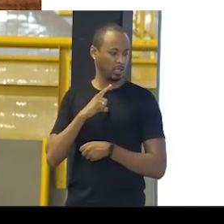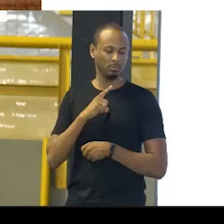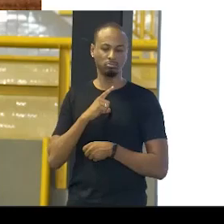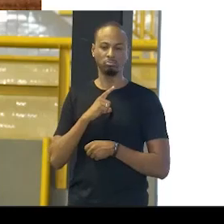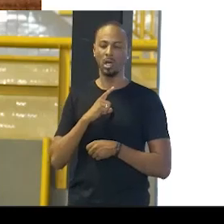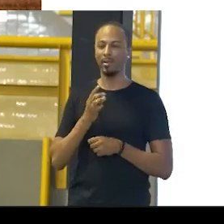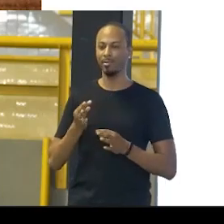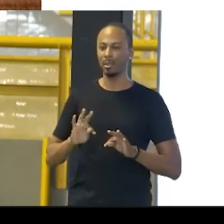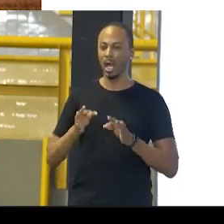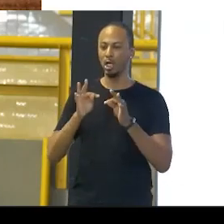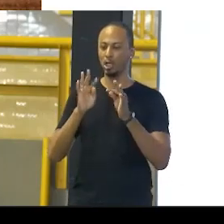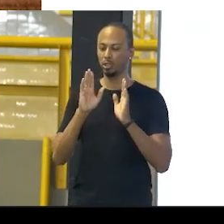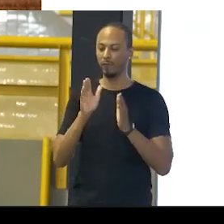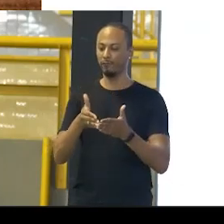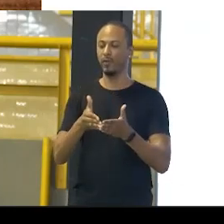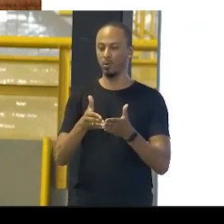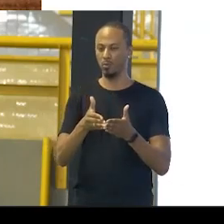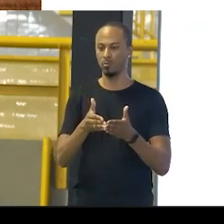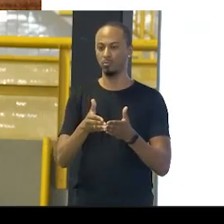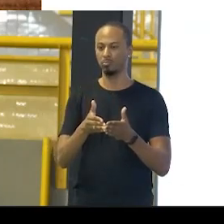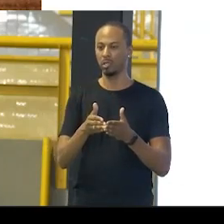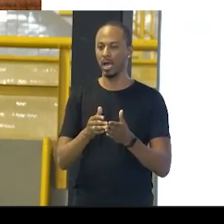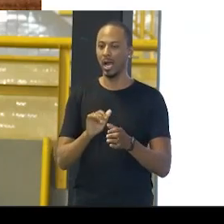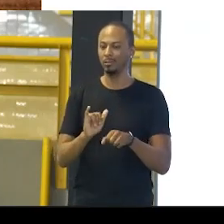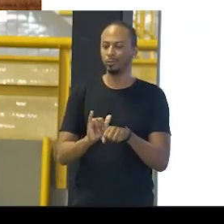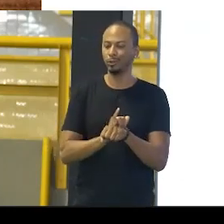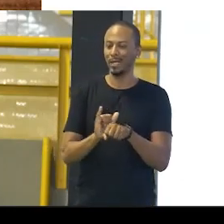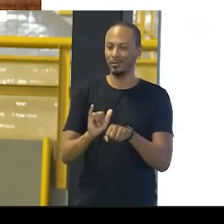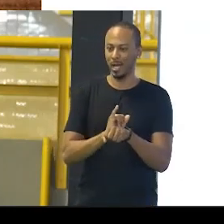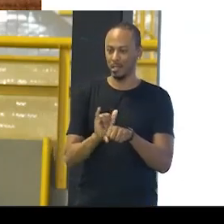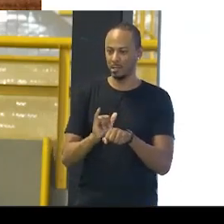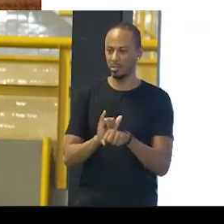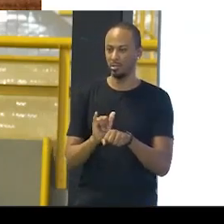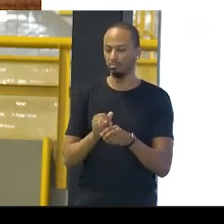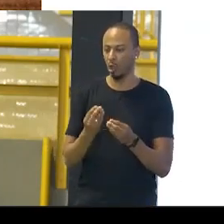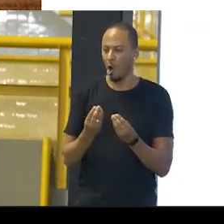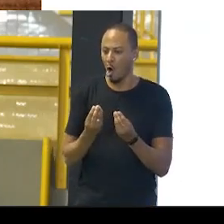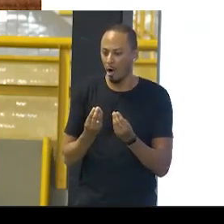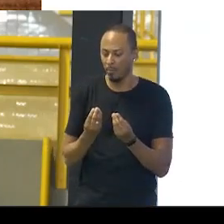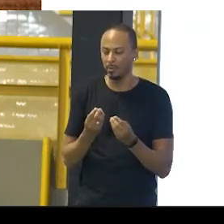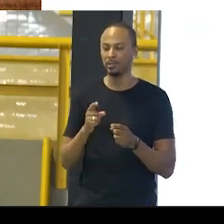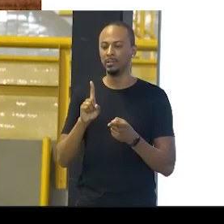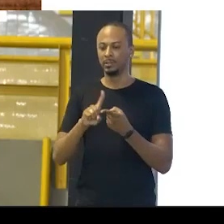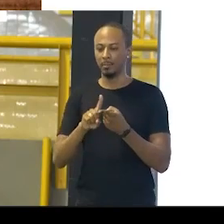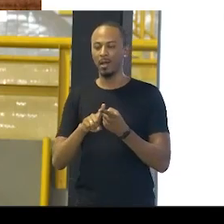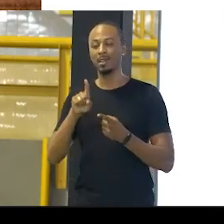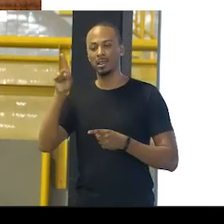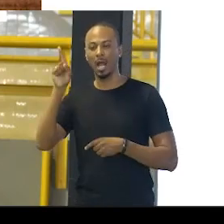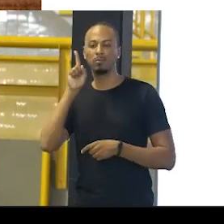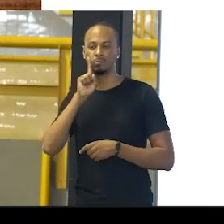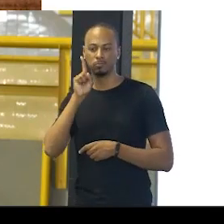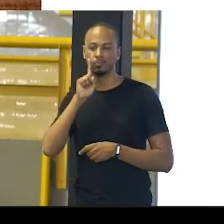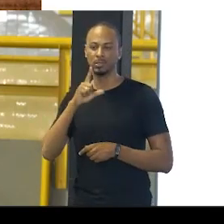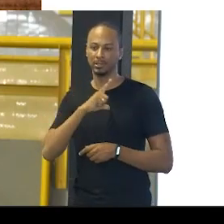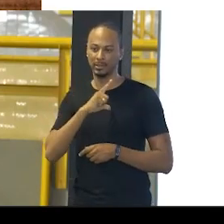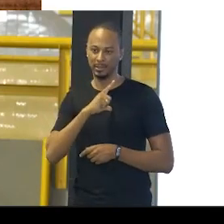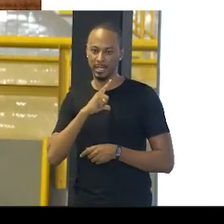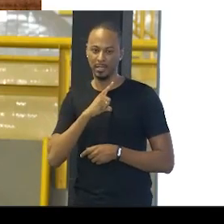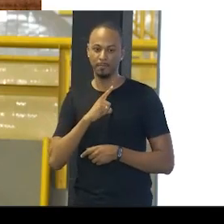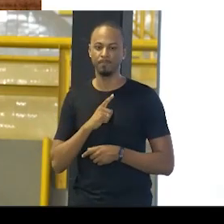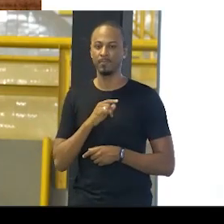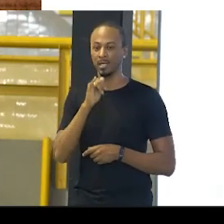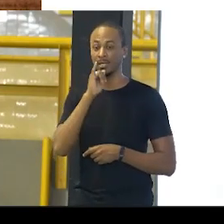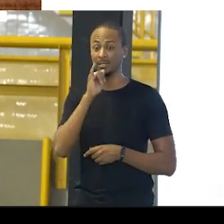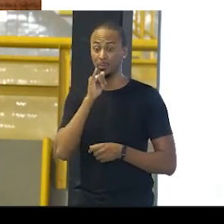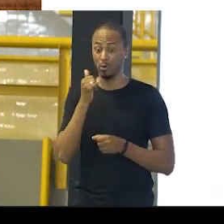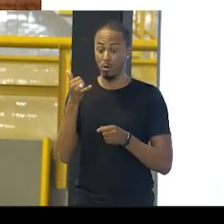que viabiliza hoje um ressurgimento da Pensilvânia. Por quê? Porque a Pensilvânia, depois que o petróleo acabou, entrou em